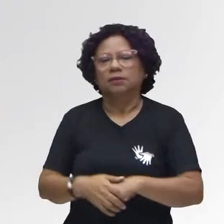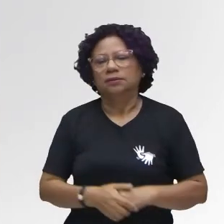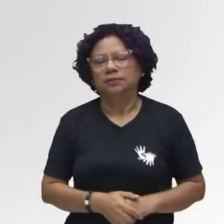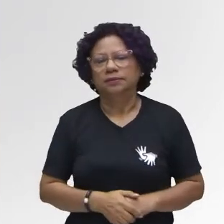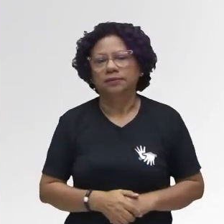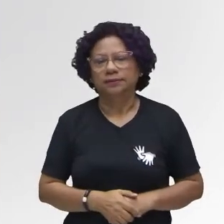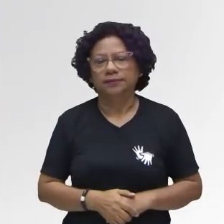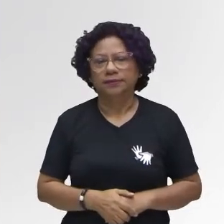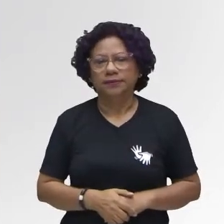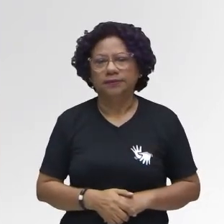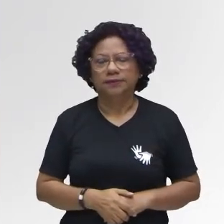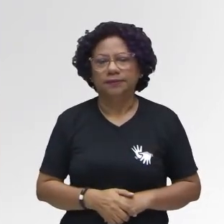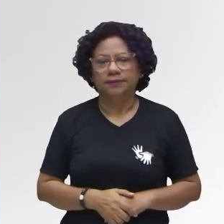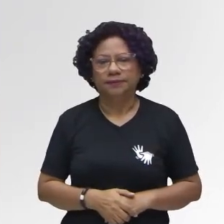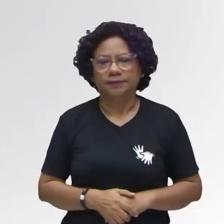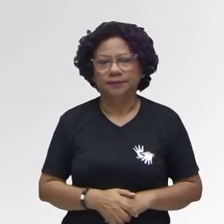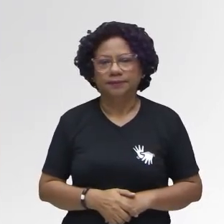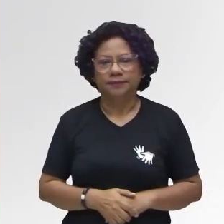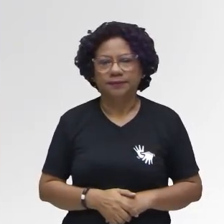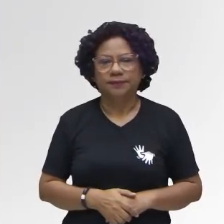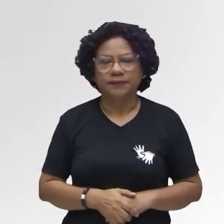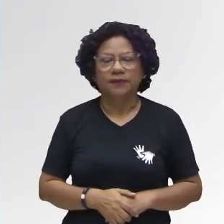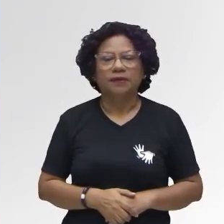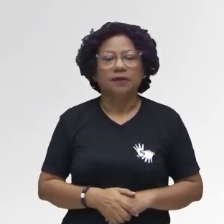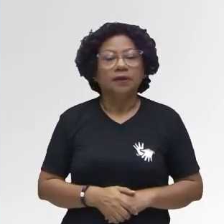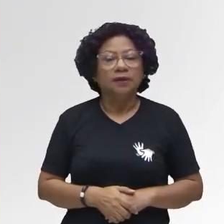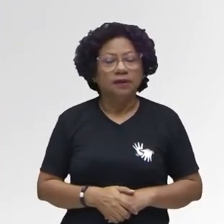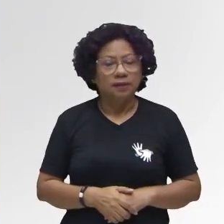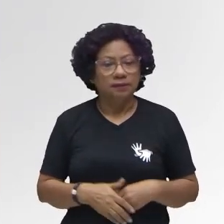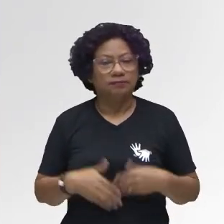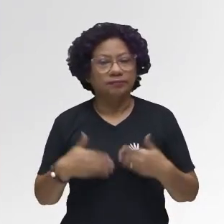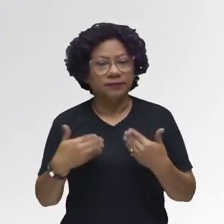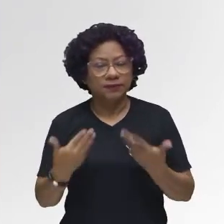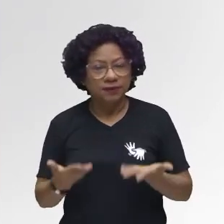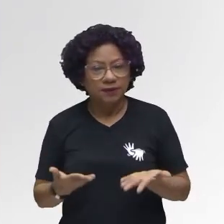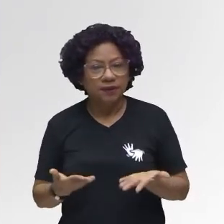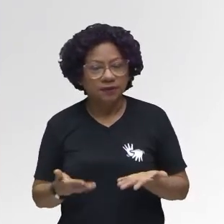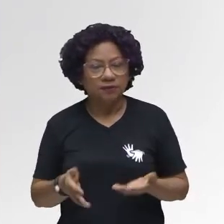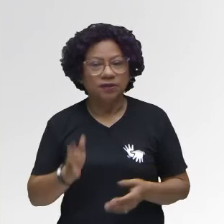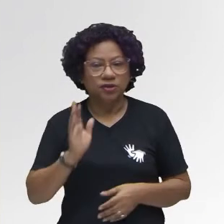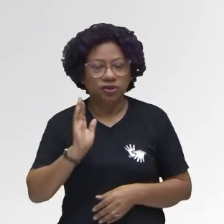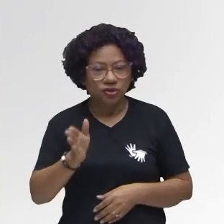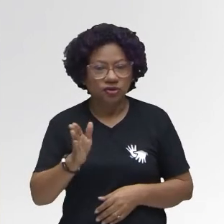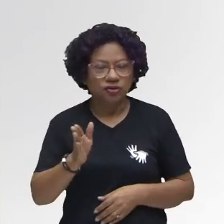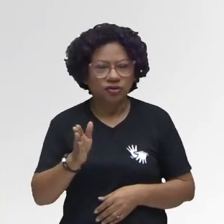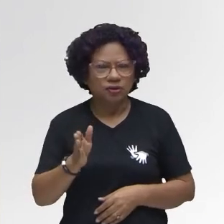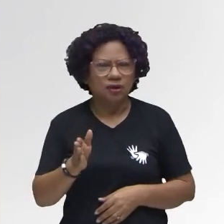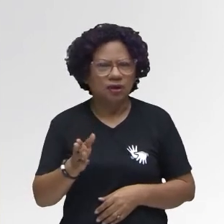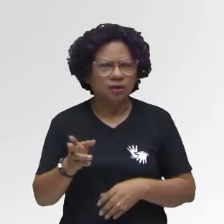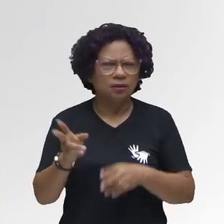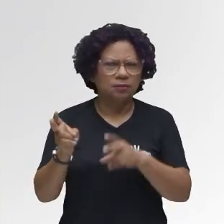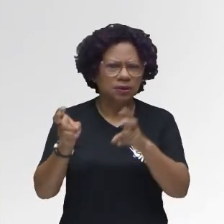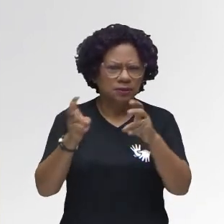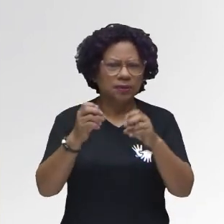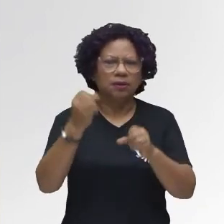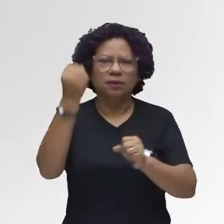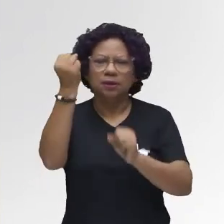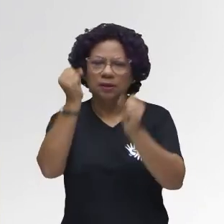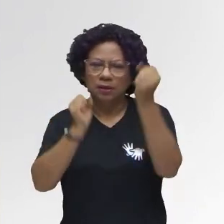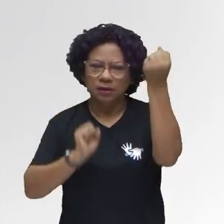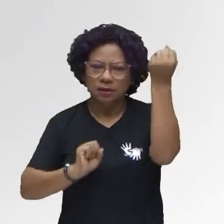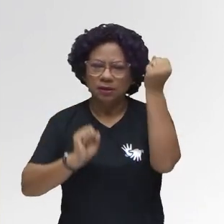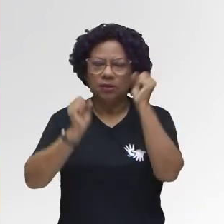Com o andamento, já a descoberta da indústria, o mundo agora